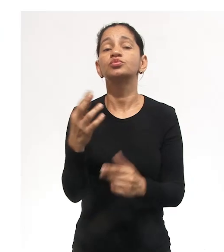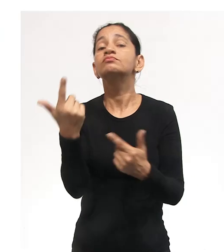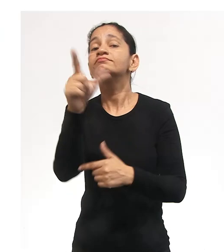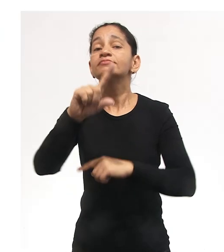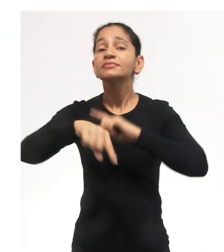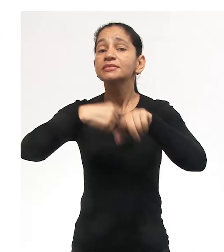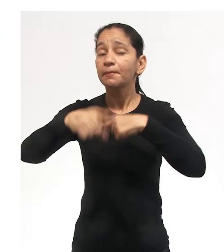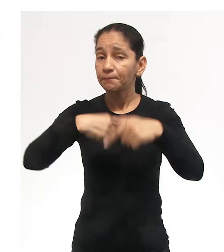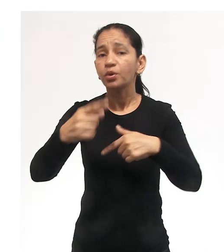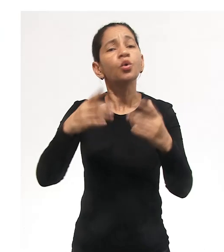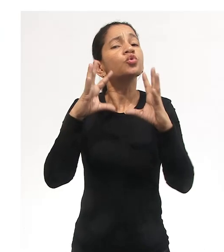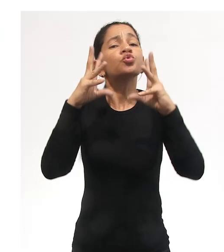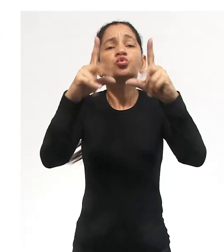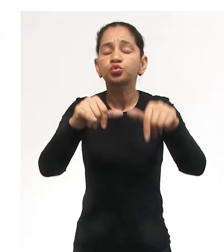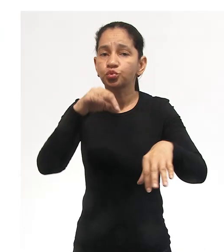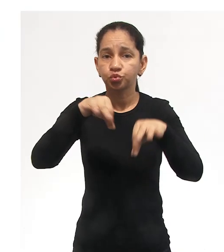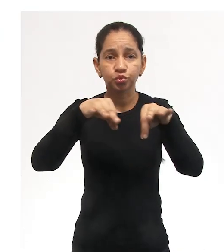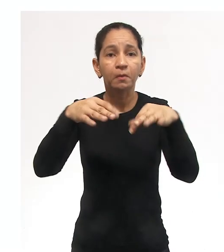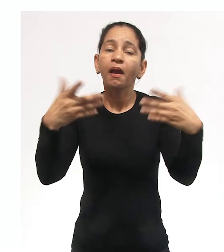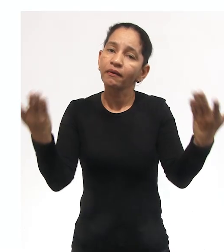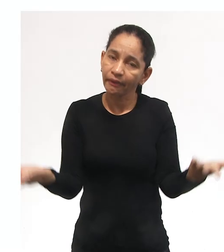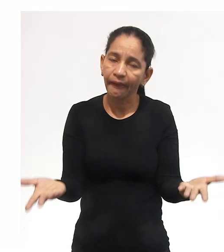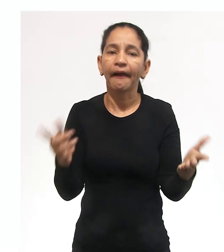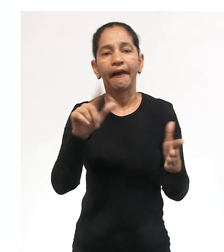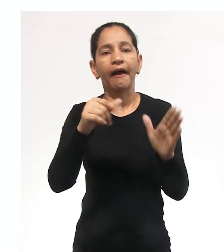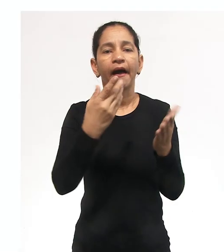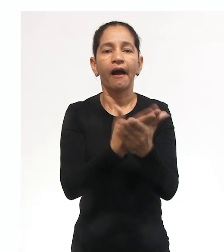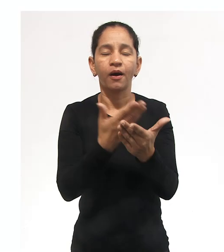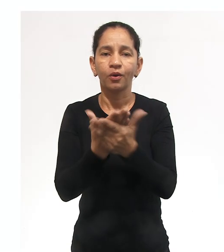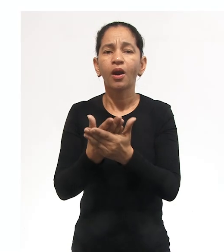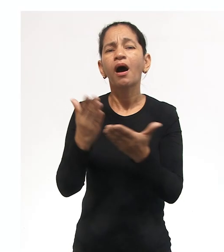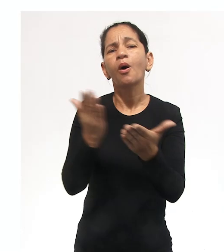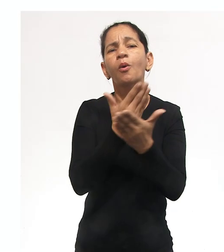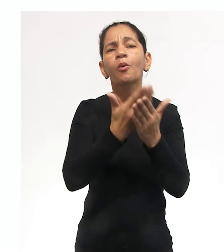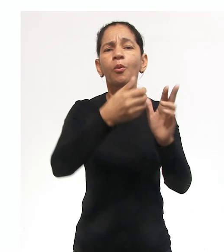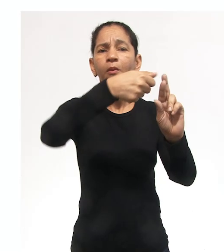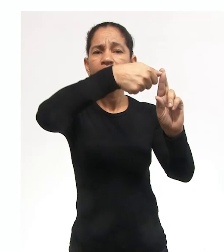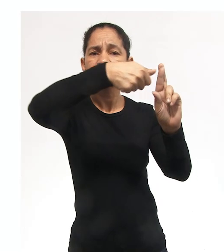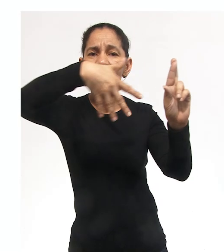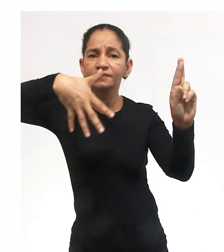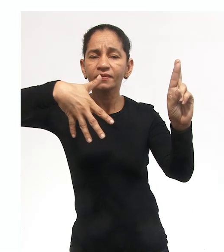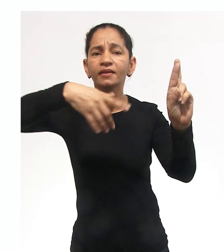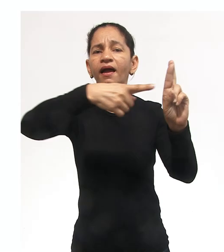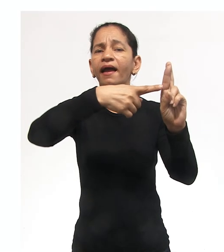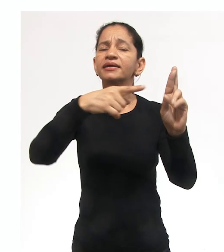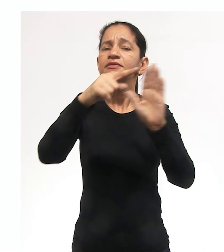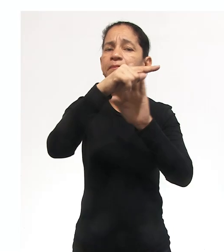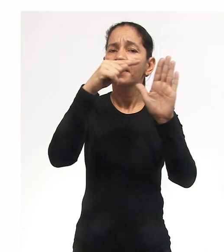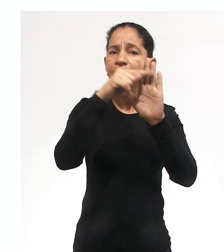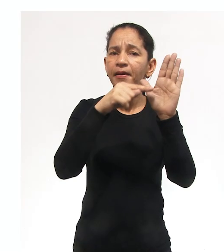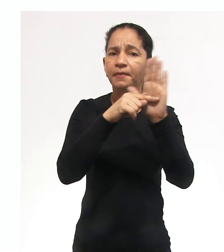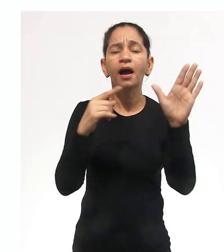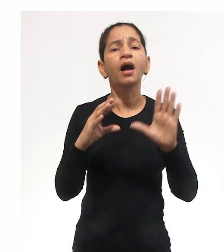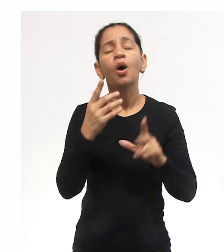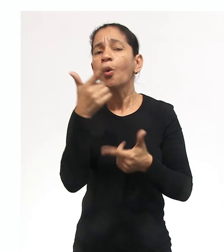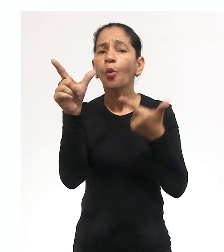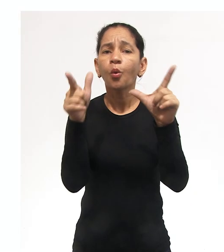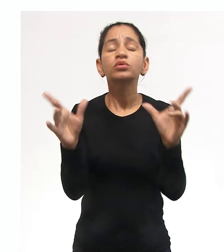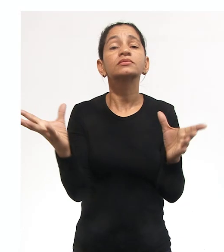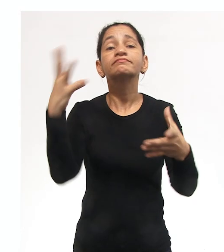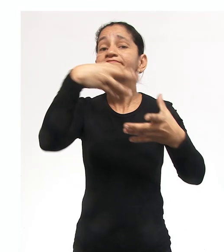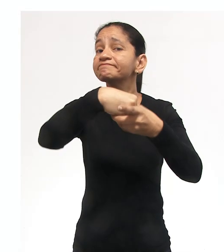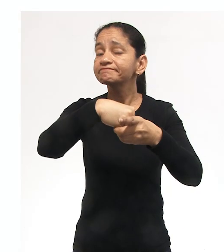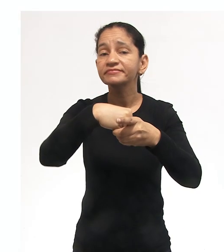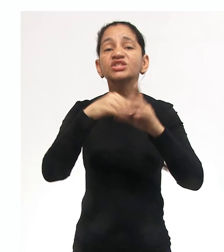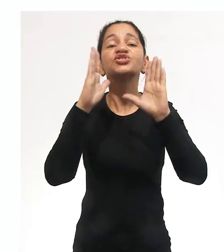também será um plano de aula. Trouxe para vocês algumas referências. Por que algumas? Porque todas as